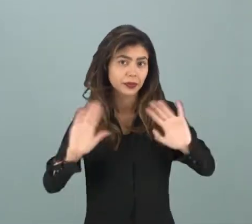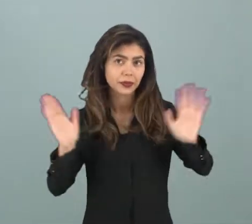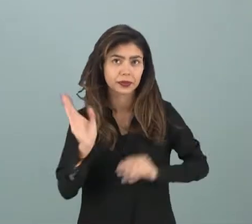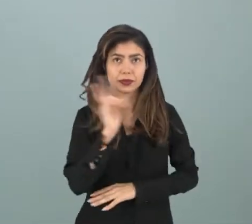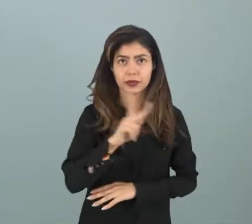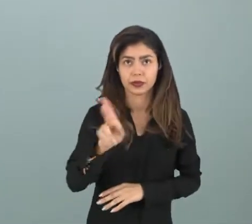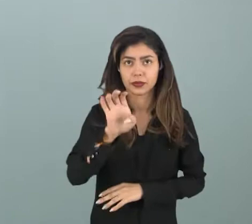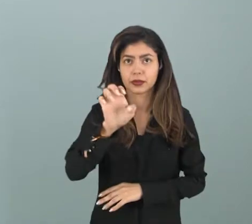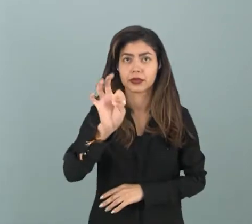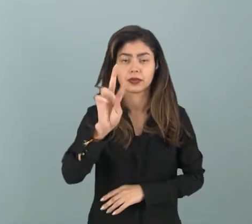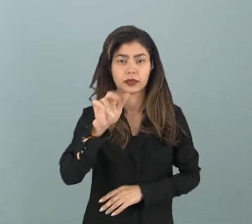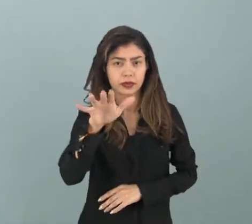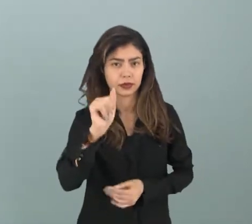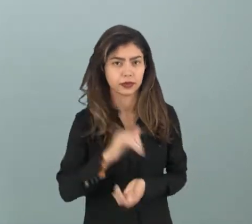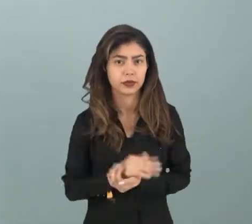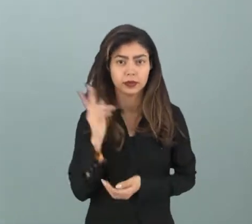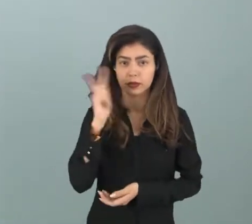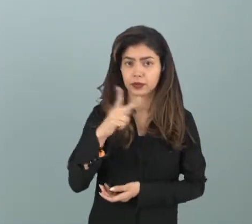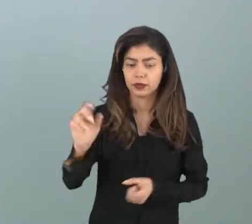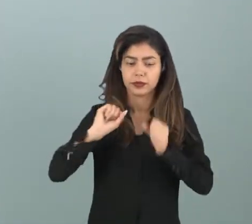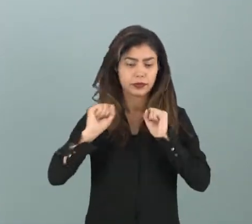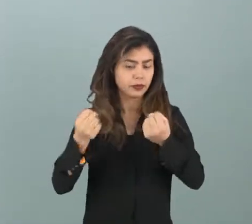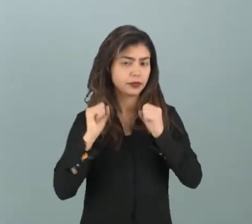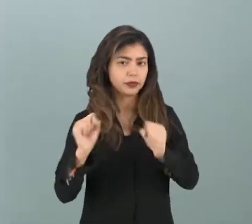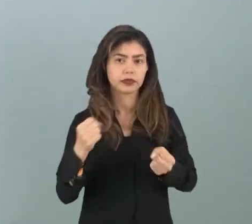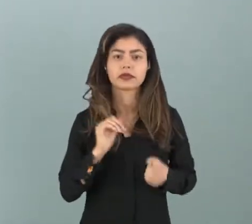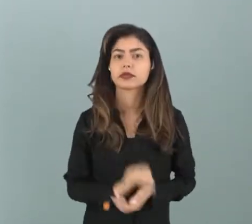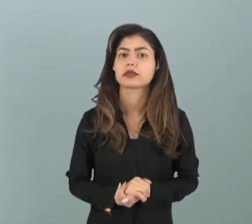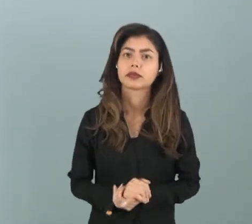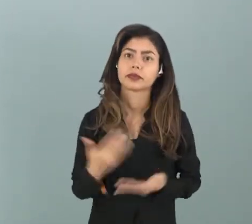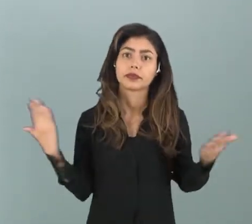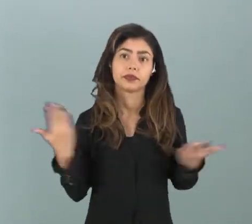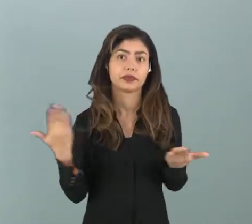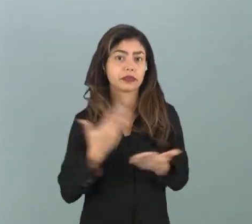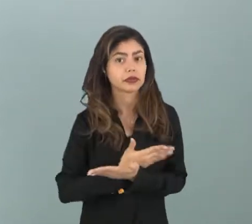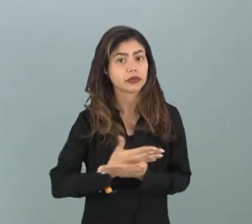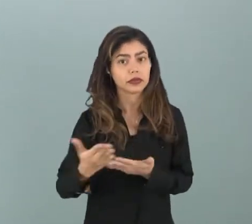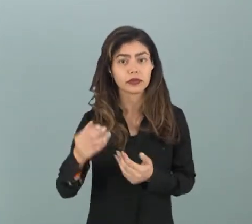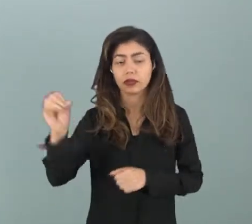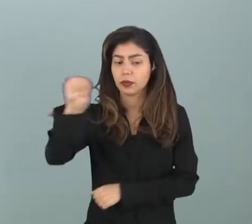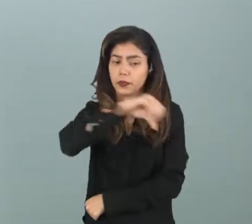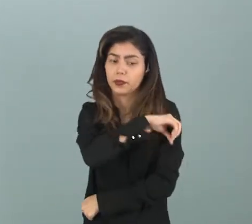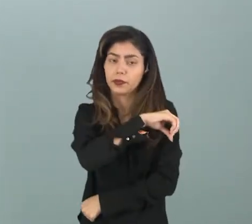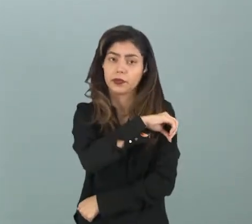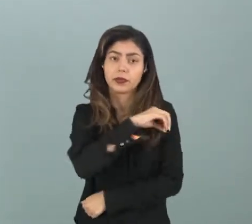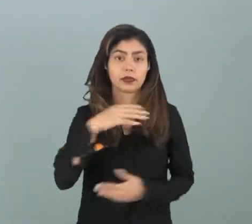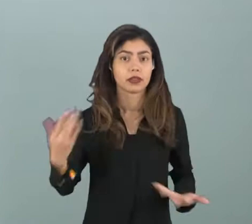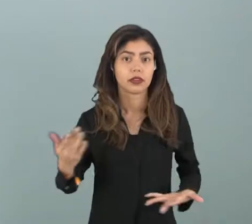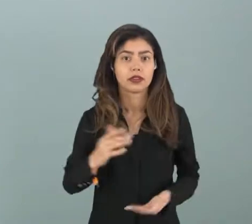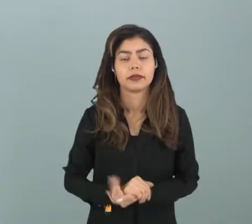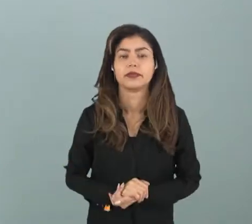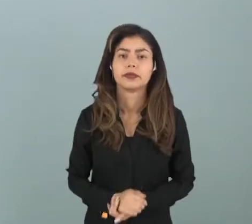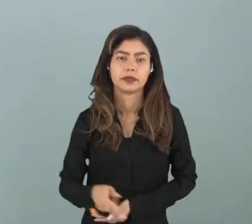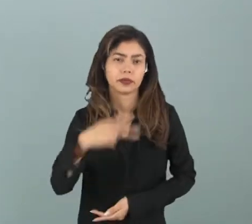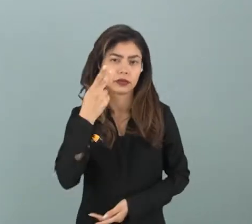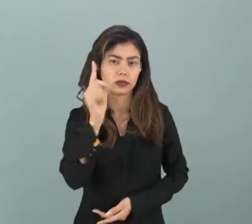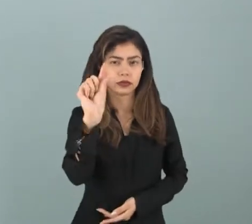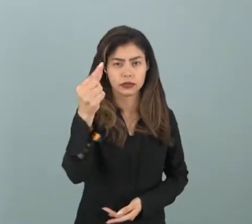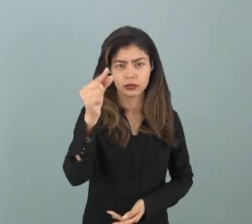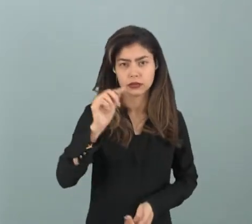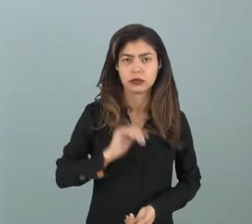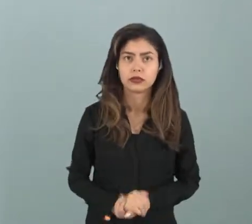Olá, sou a professora Estela, professora de Educação Física, e nós vamos dar aula para o 9º ano hoje. Vamos falar um pouquinho sobre o